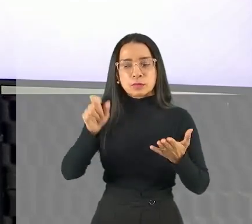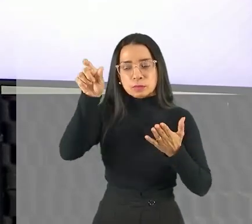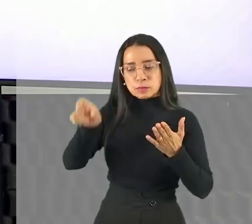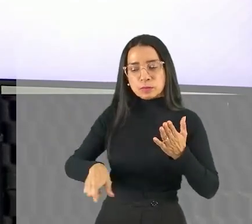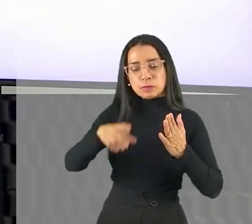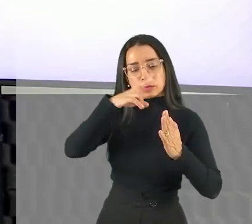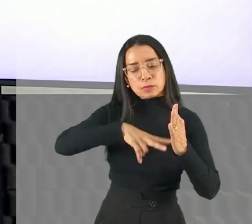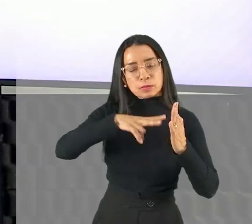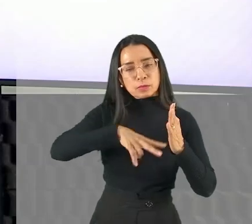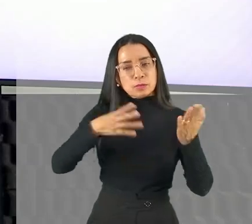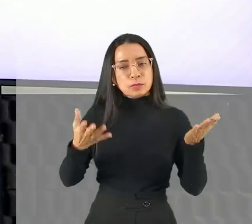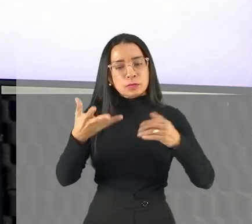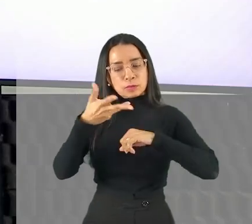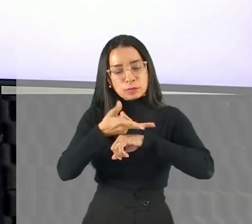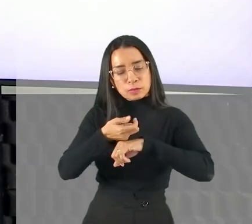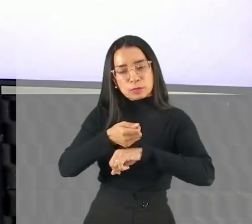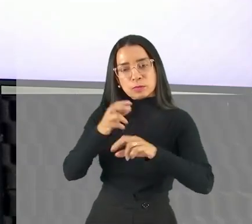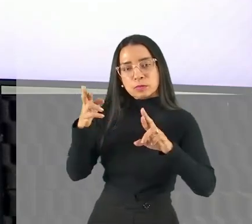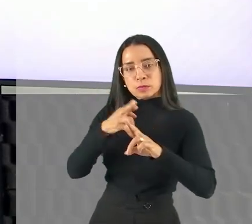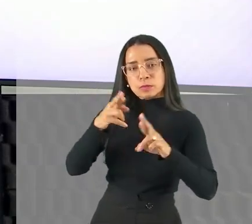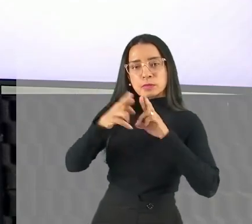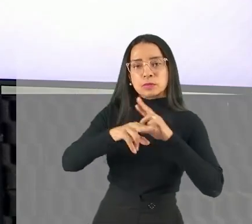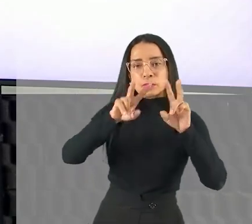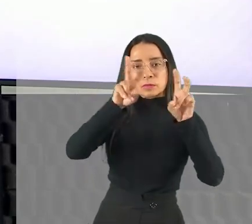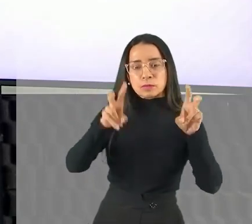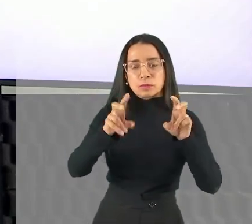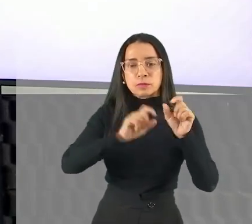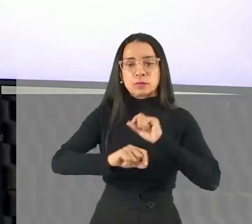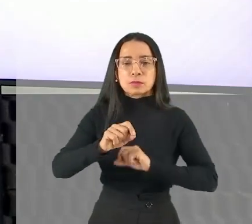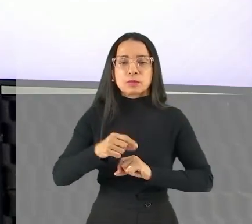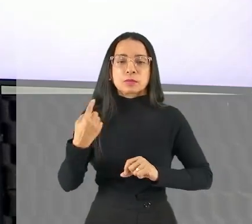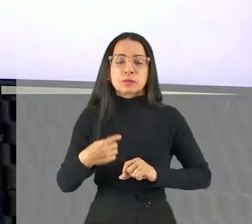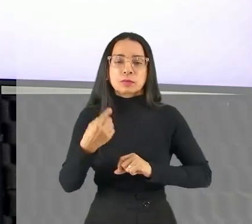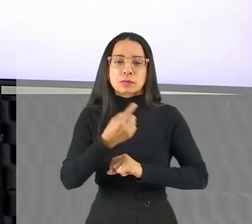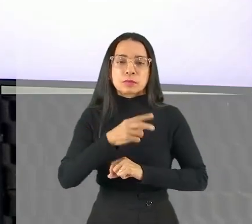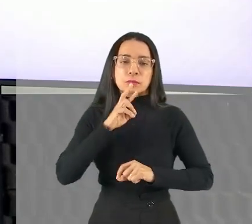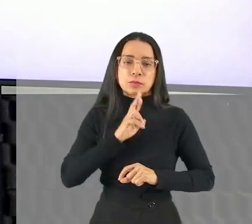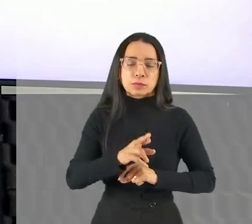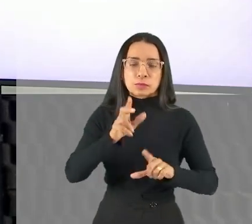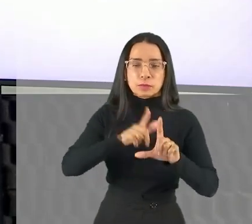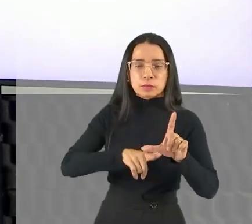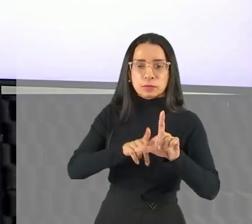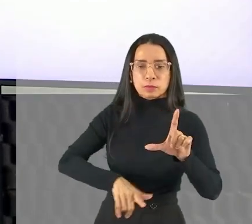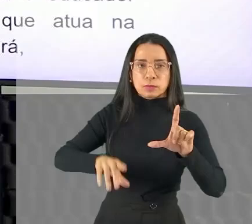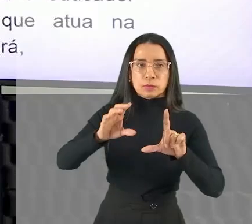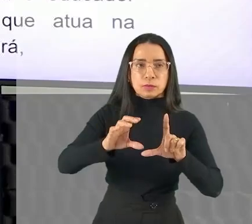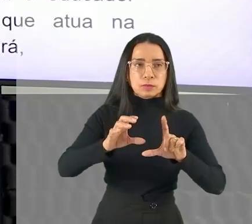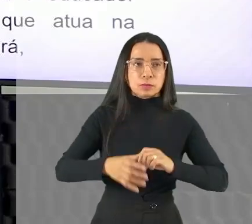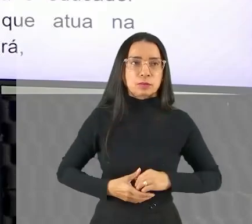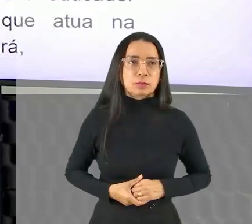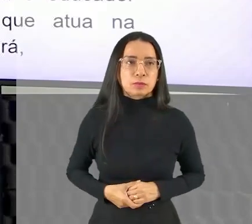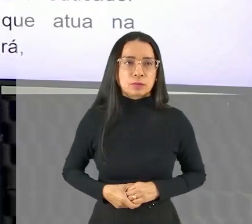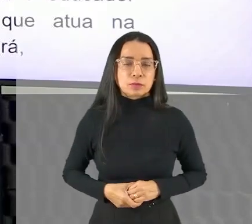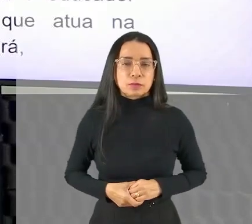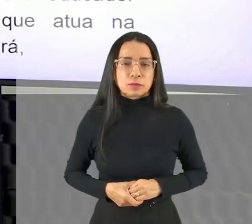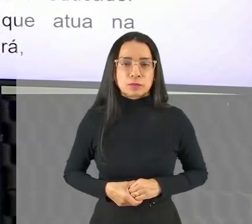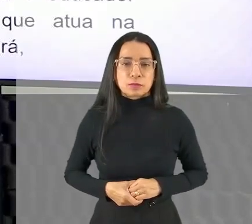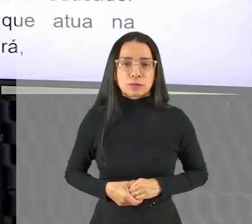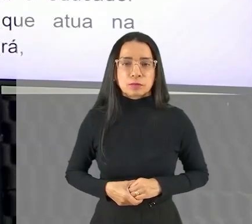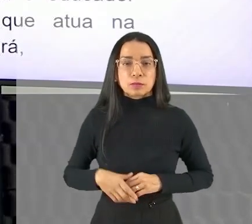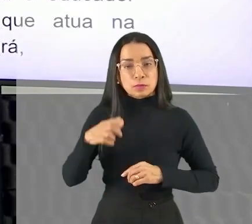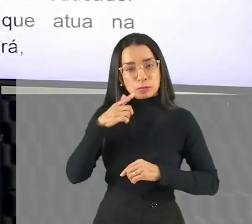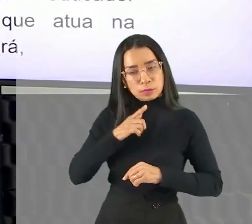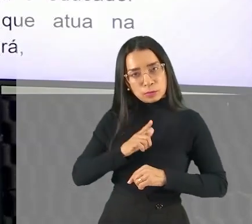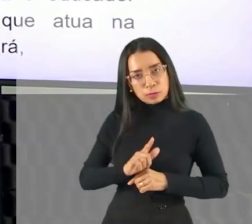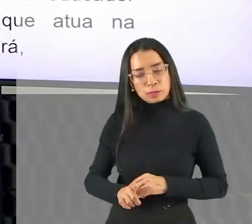leitores vão se convencer em relação ao tema tratado. Então nosso gabarito é a letra C. A gente vai fazer mais